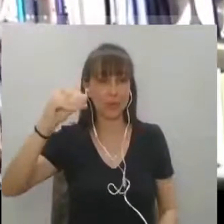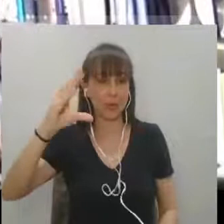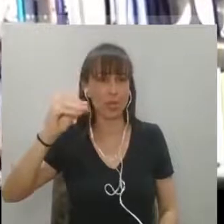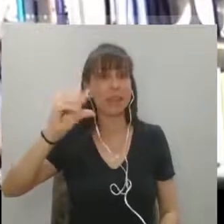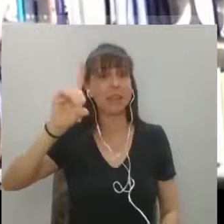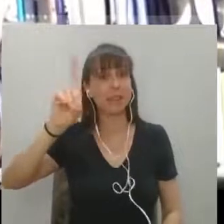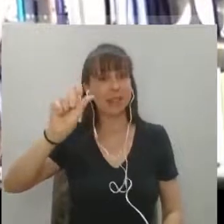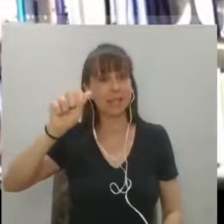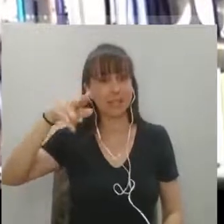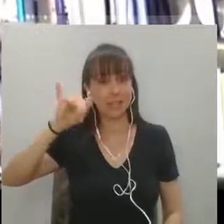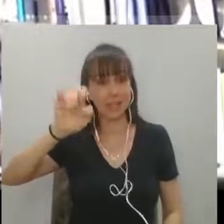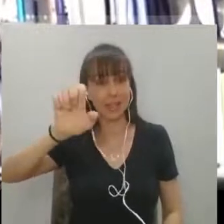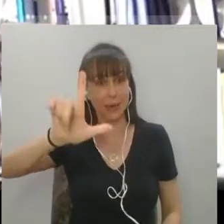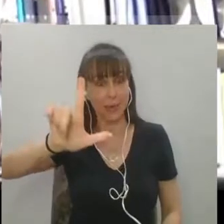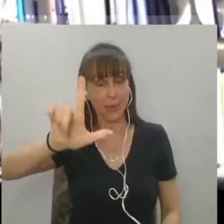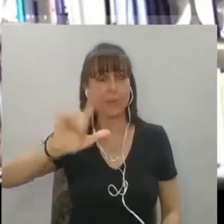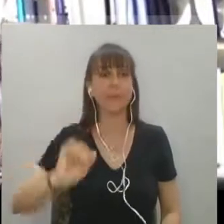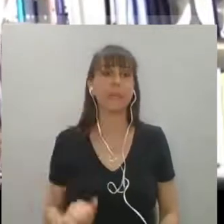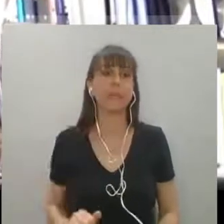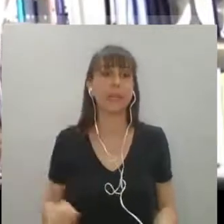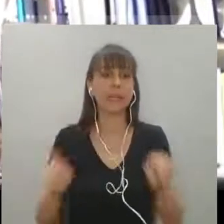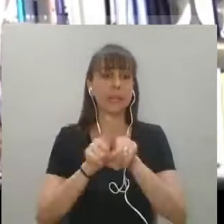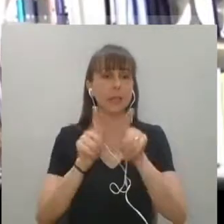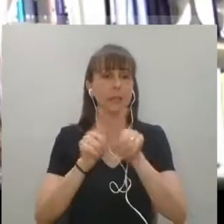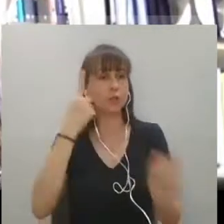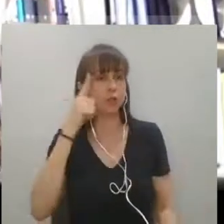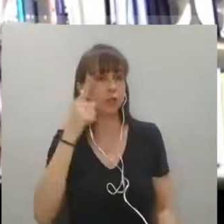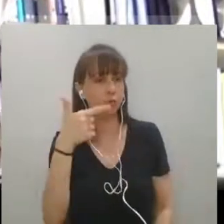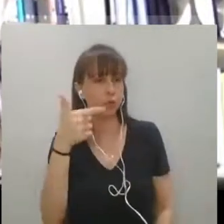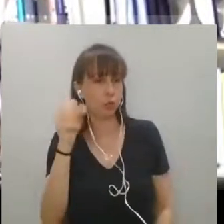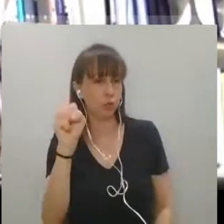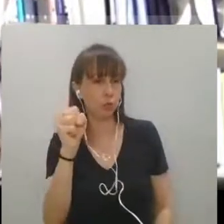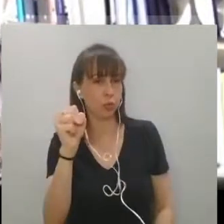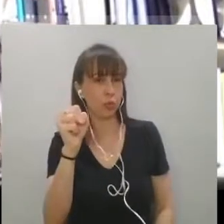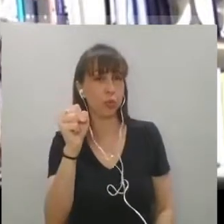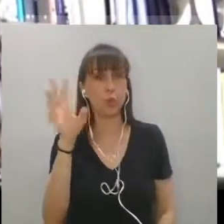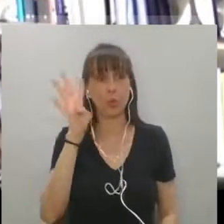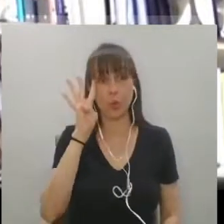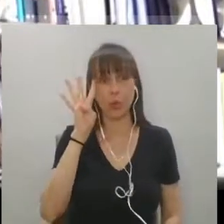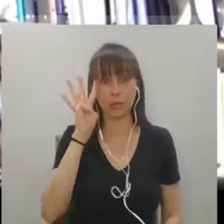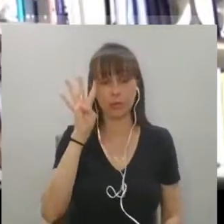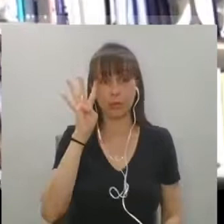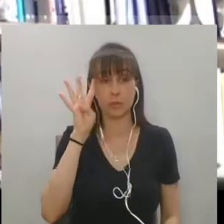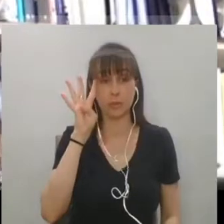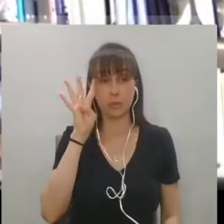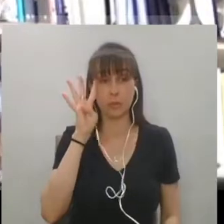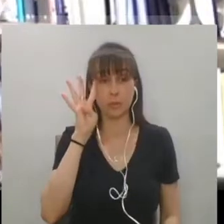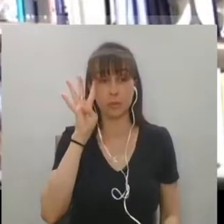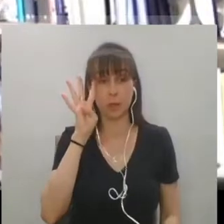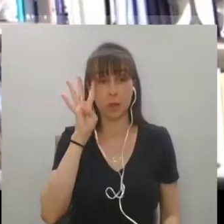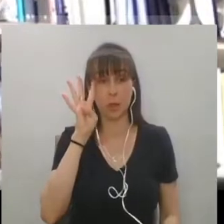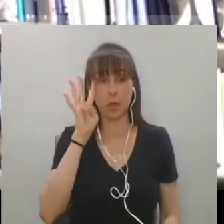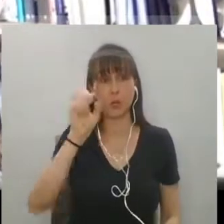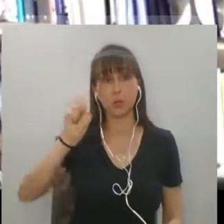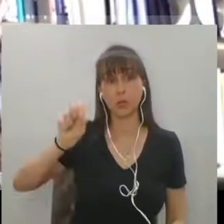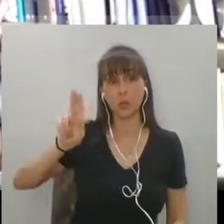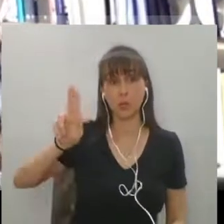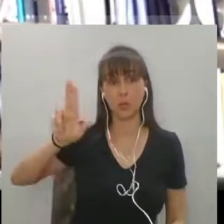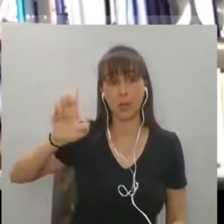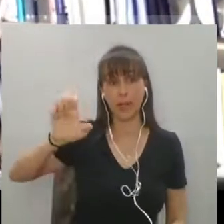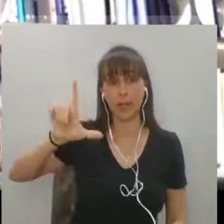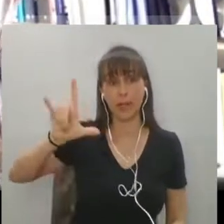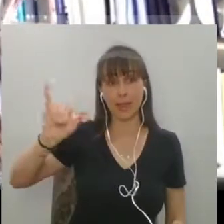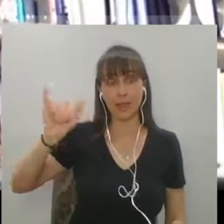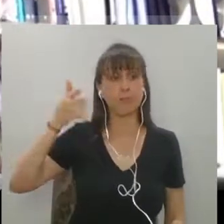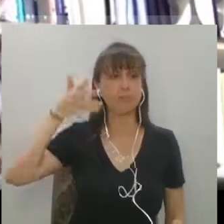com Daniel Carvalho. No dia 28/10, quarta-feira, a Sueli Ferreira vai palestrar